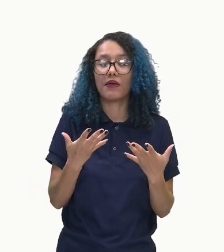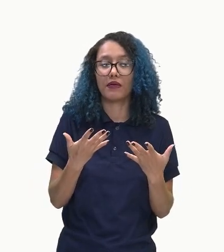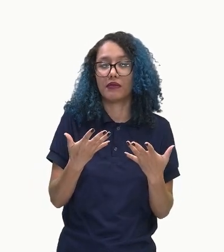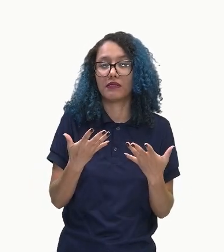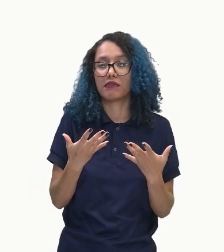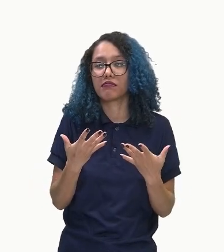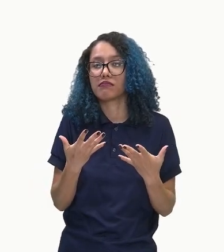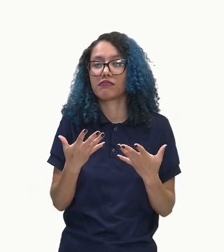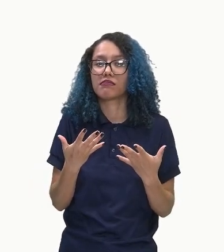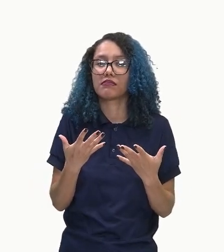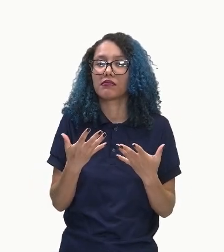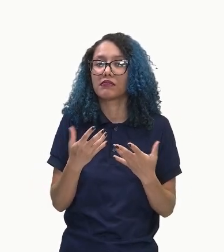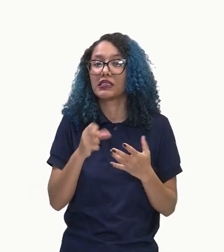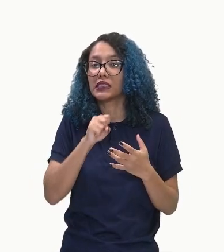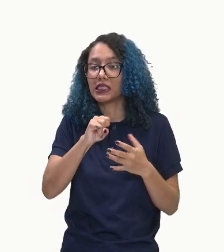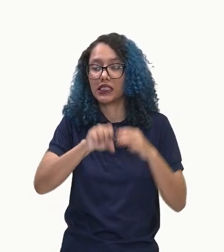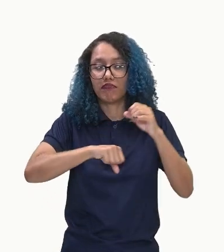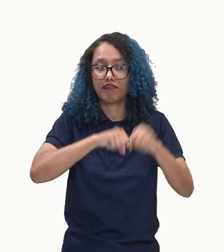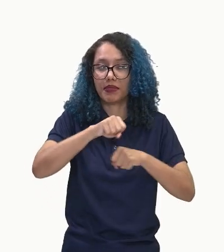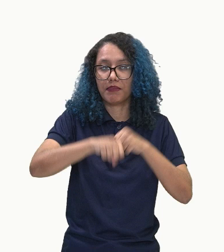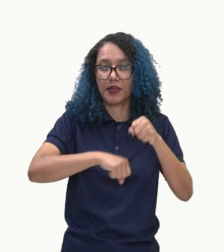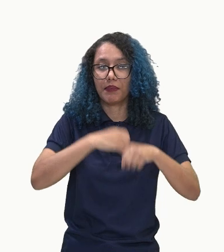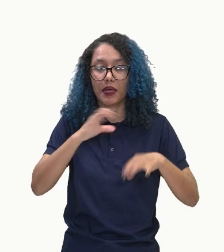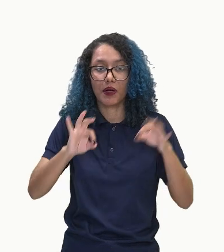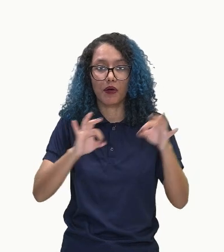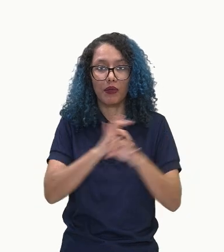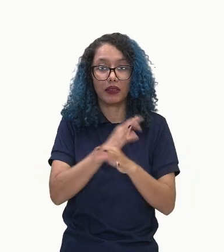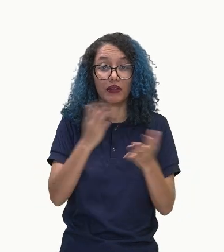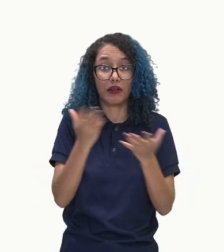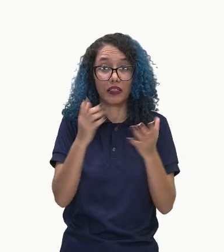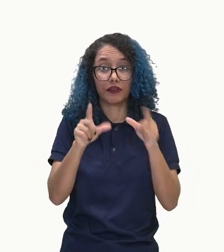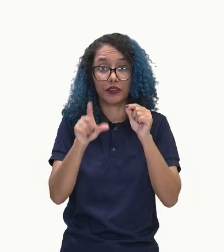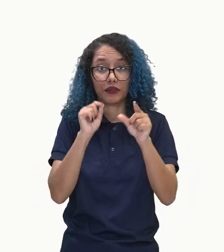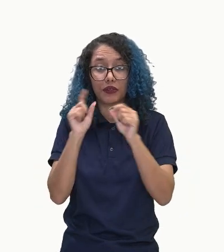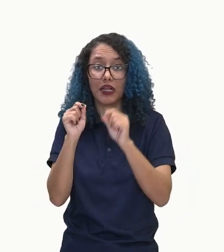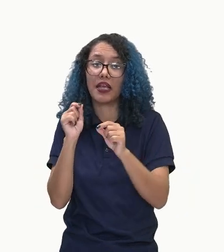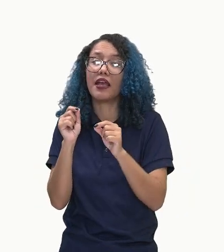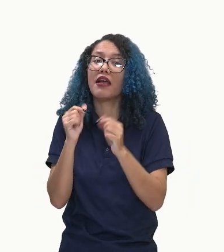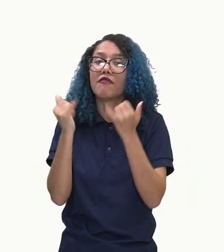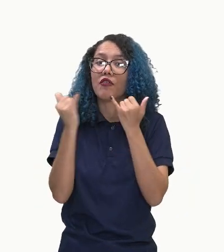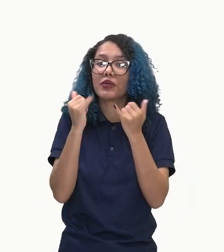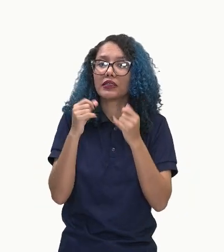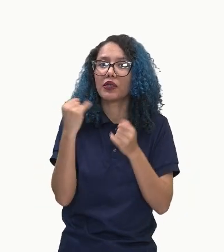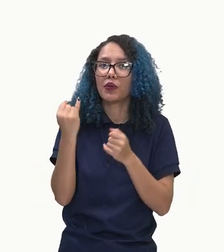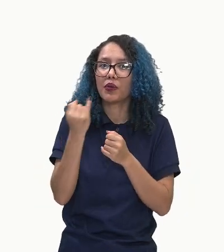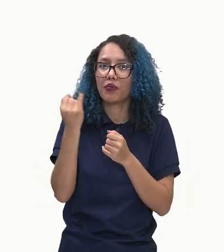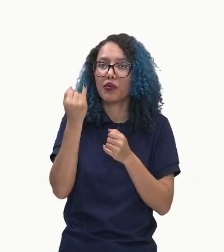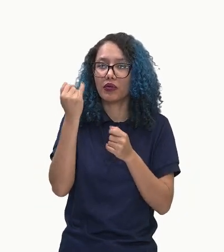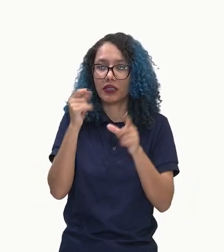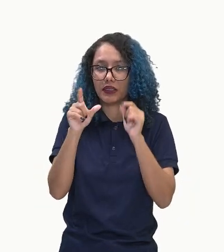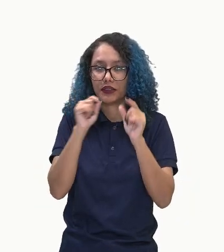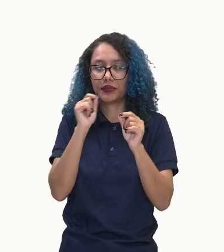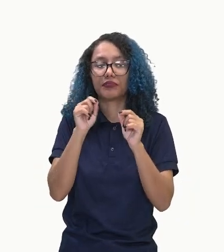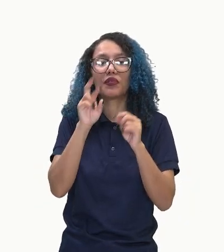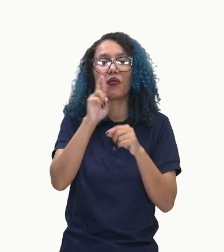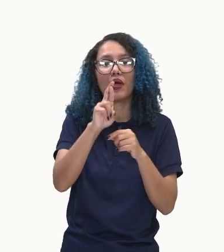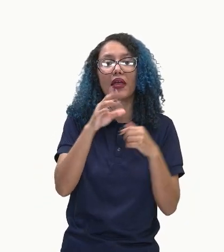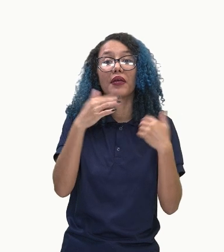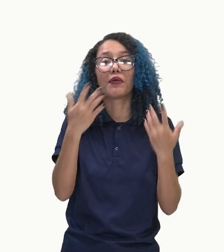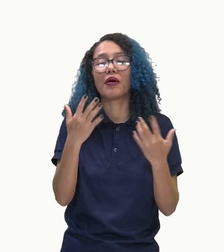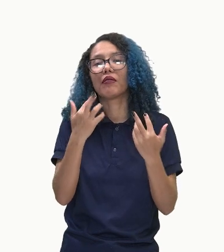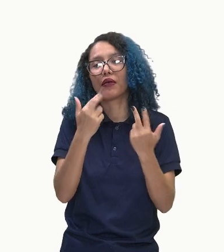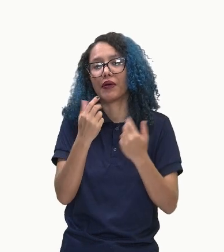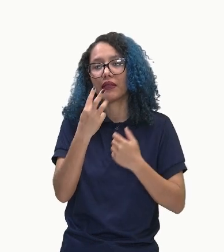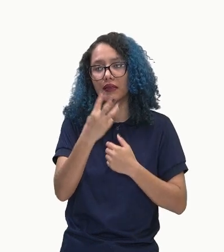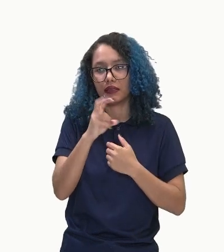ao dar essa volta completa. Então, bora marcar as informações importantes aqui. Primeiro, nós temos uma roda, tem um raio de